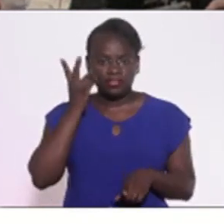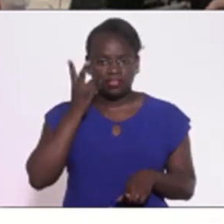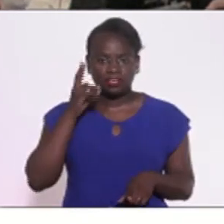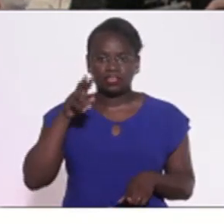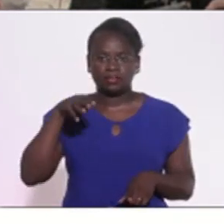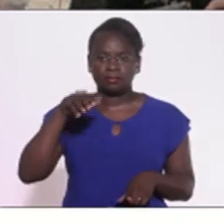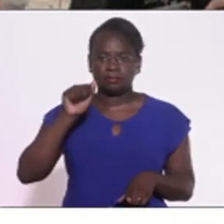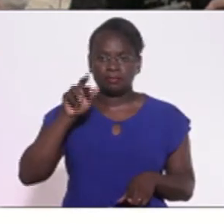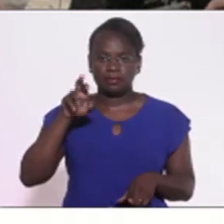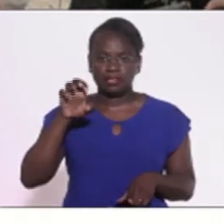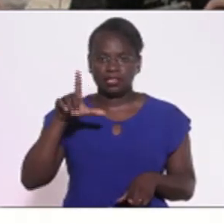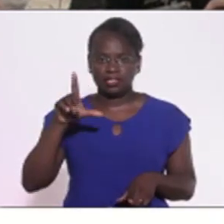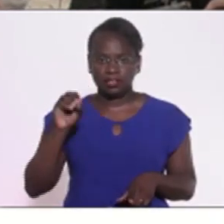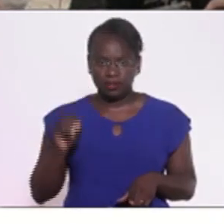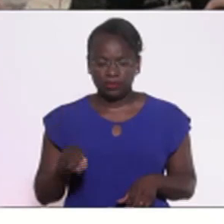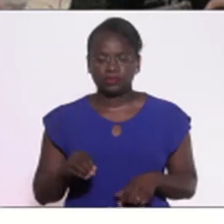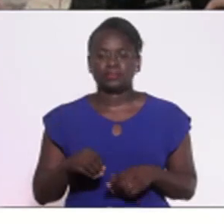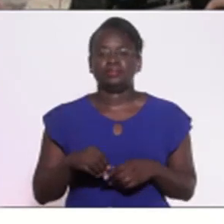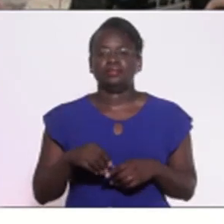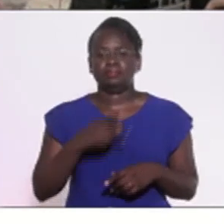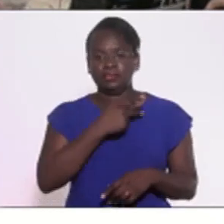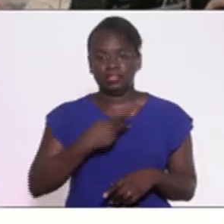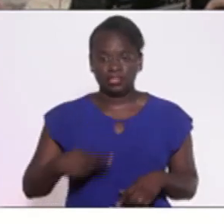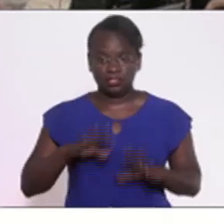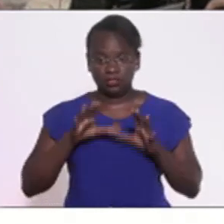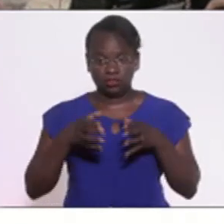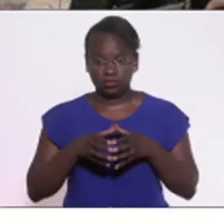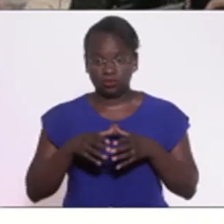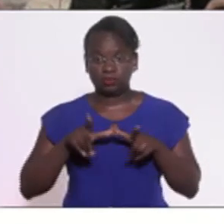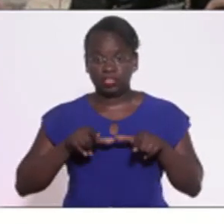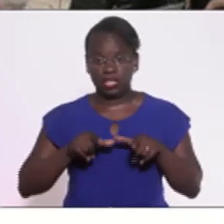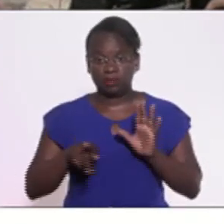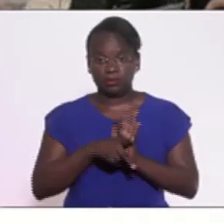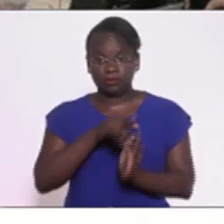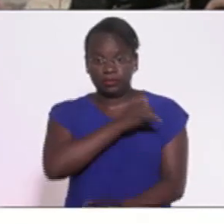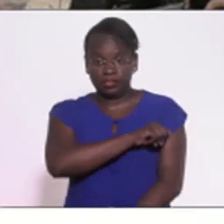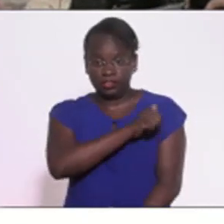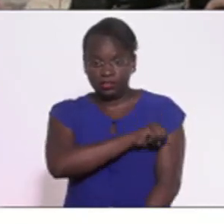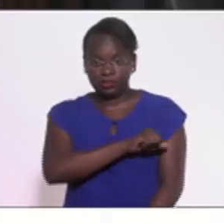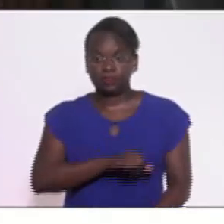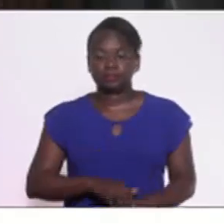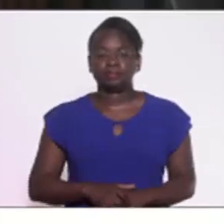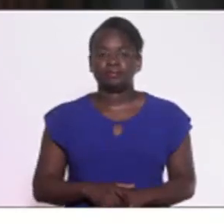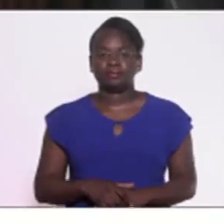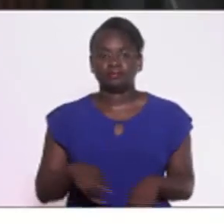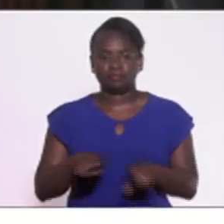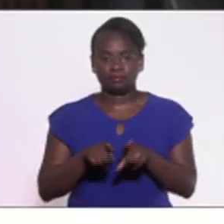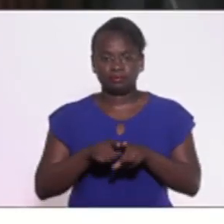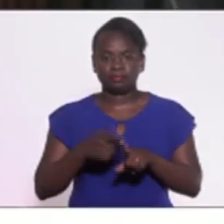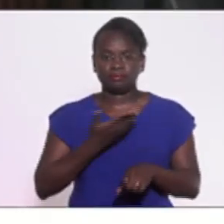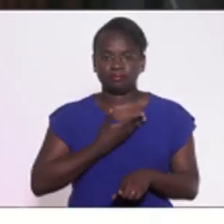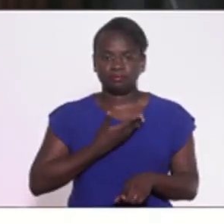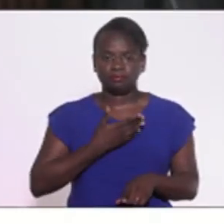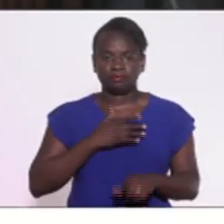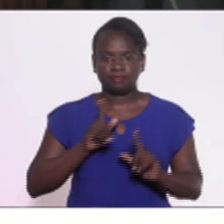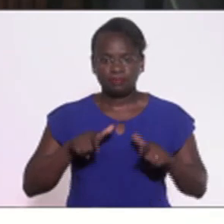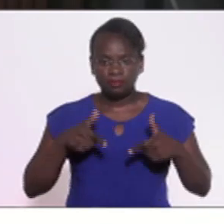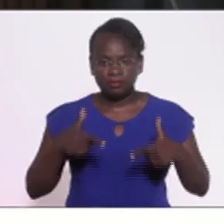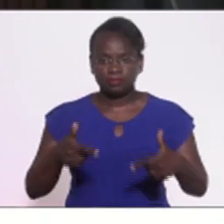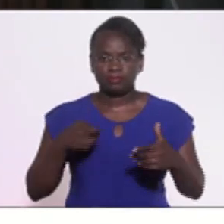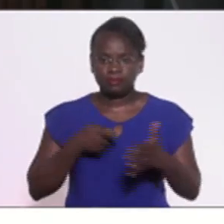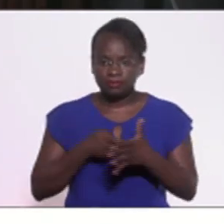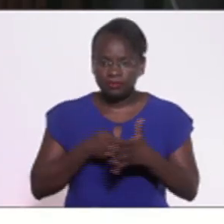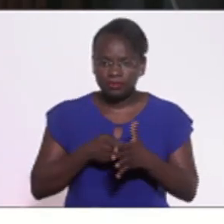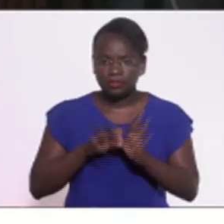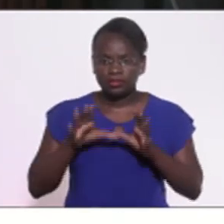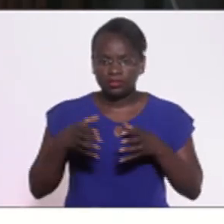Arar, Arnon Velmovitsky, presidente da Federação Israelita do Rio de Janeiro, meu companheiro de lutas da